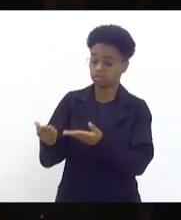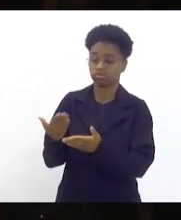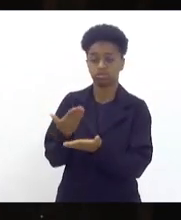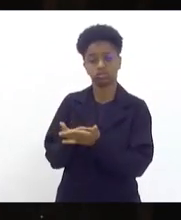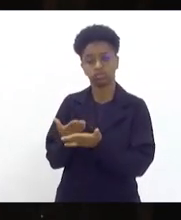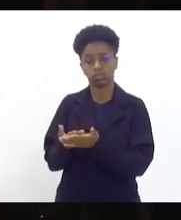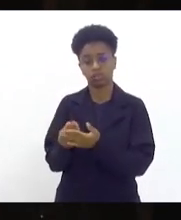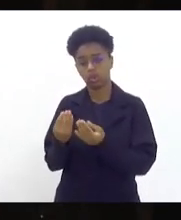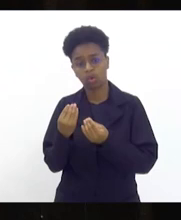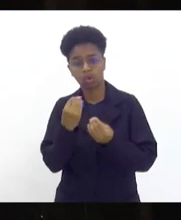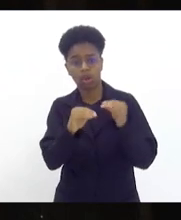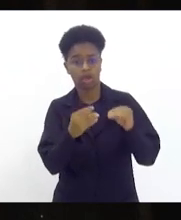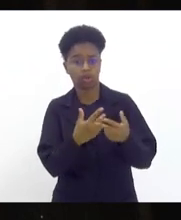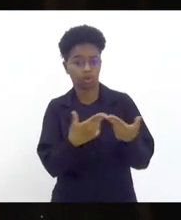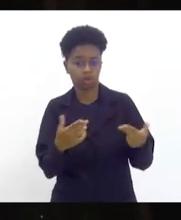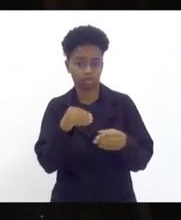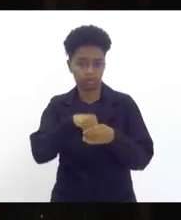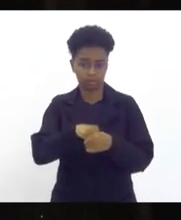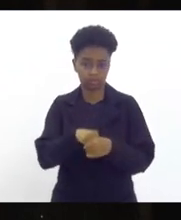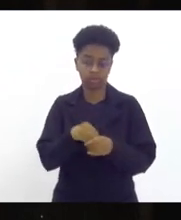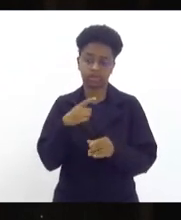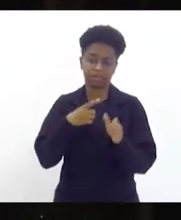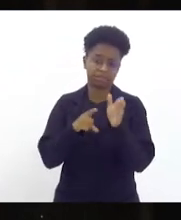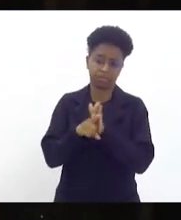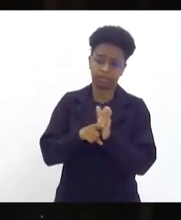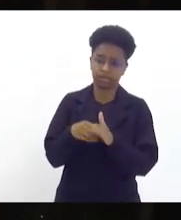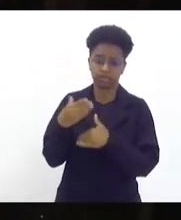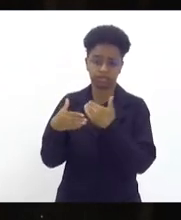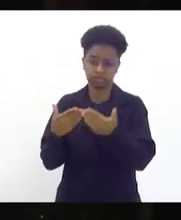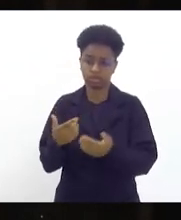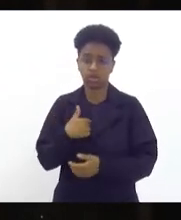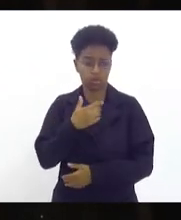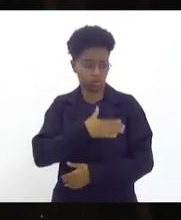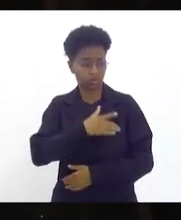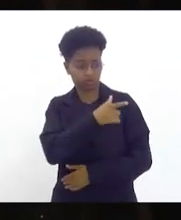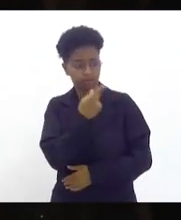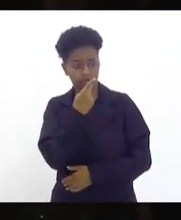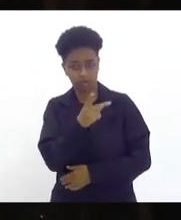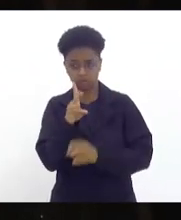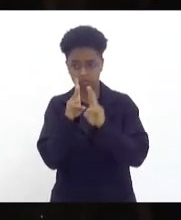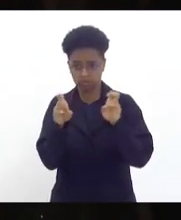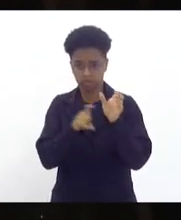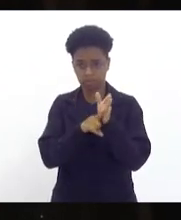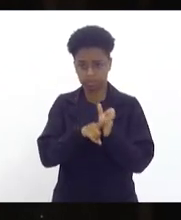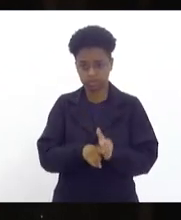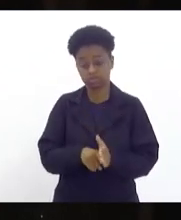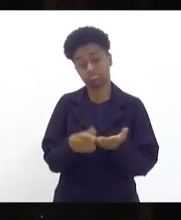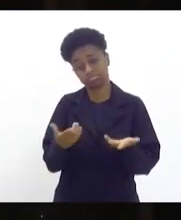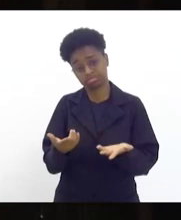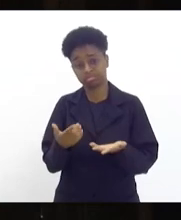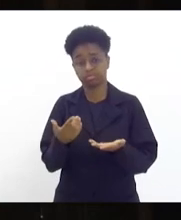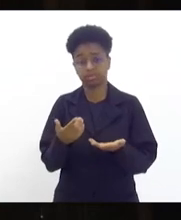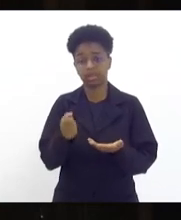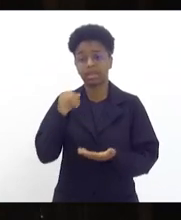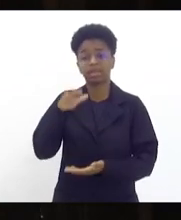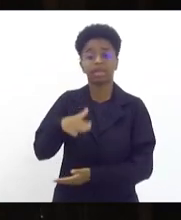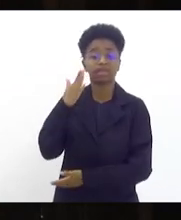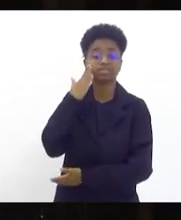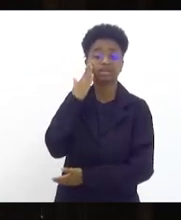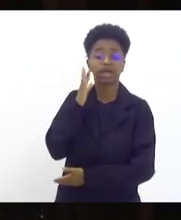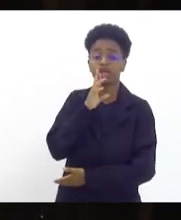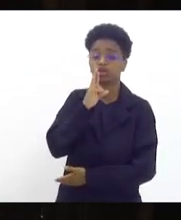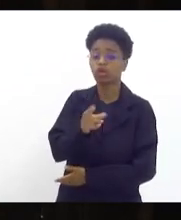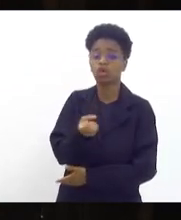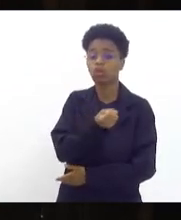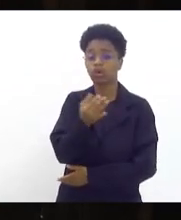alguma coisa ali dentro tá de pesquisa e desenvolvimento adorei quando a senhora falou da pesquisa quem sabe responder aqui quantas pessoas